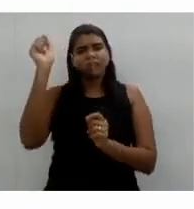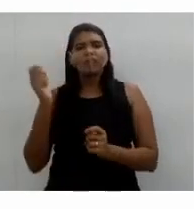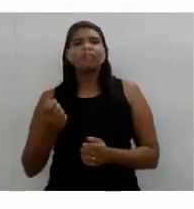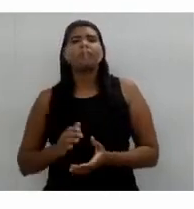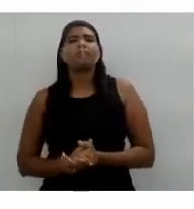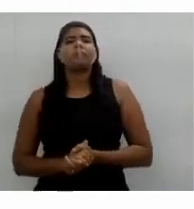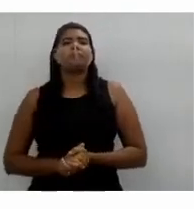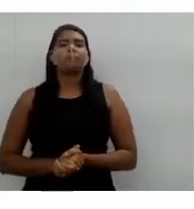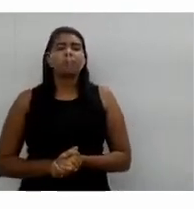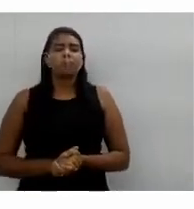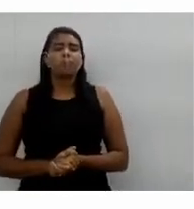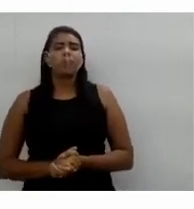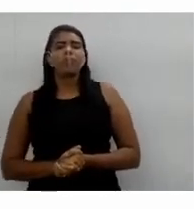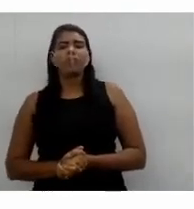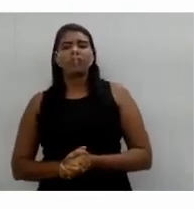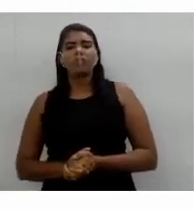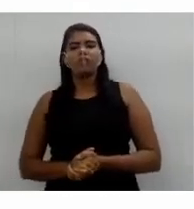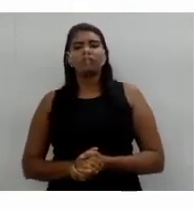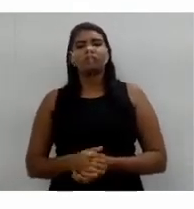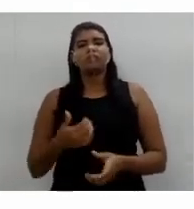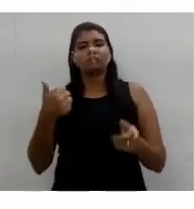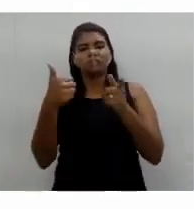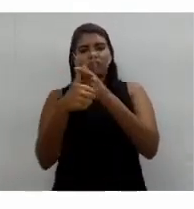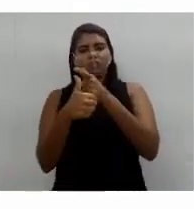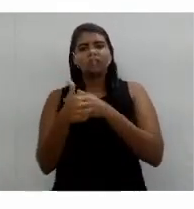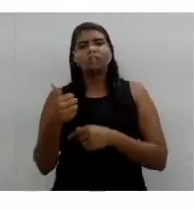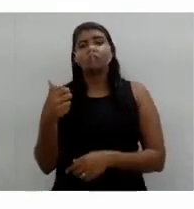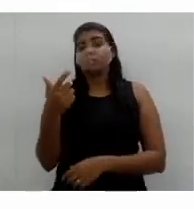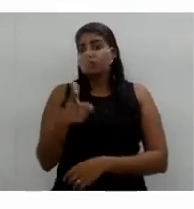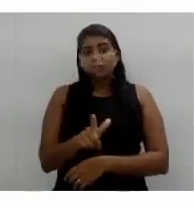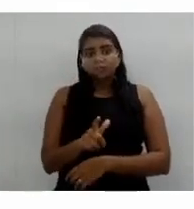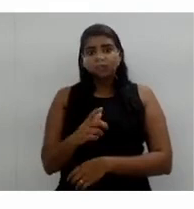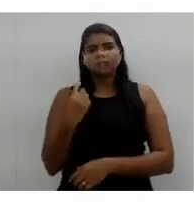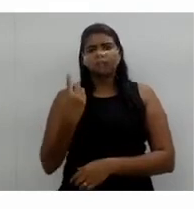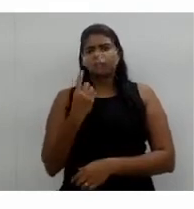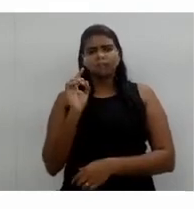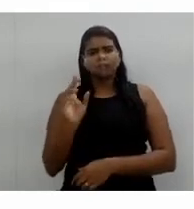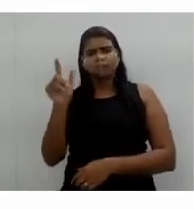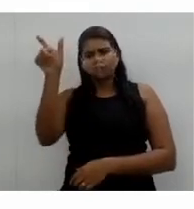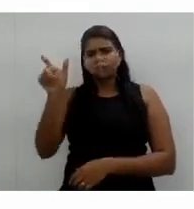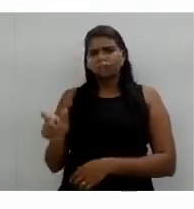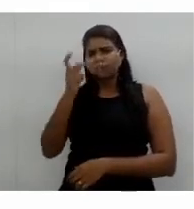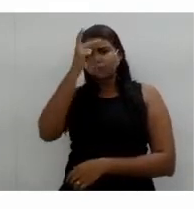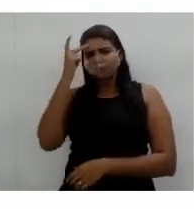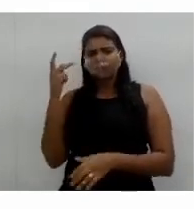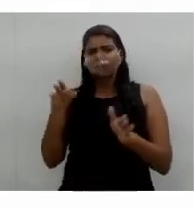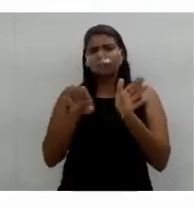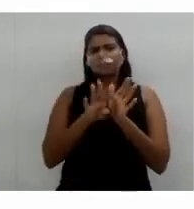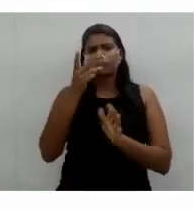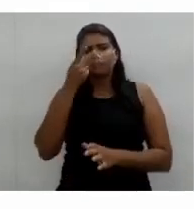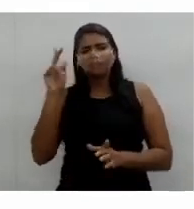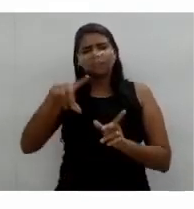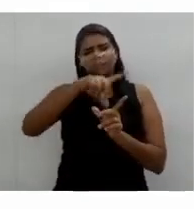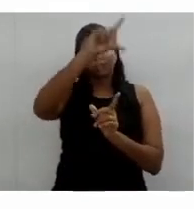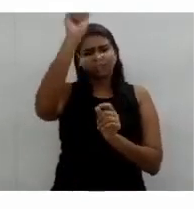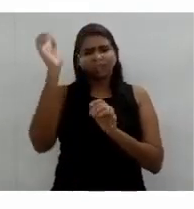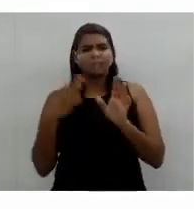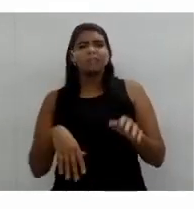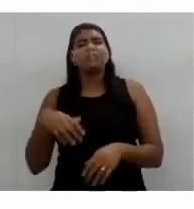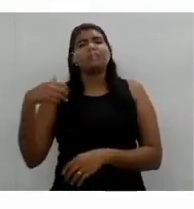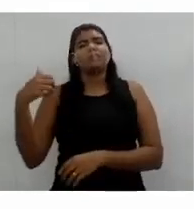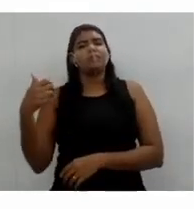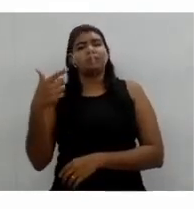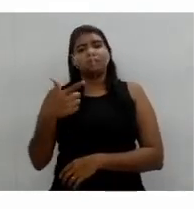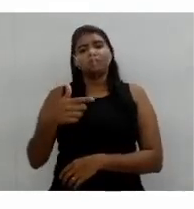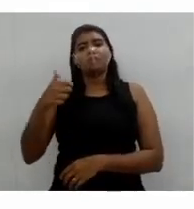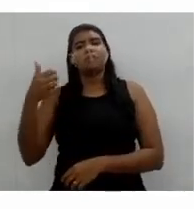Buzz Aldrin. Então essa foi a primeira vez, mas não foi a única vez que o ser humano pisou na Lua. Depois da Apolo 11 veio Apolo